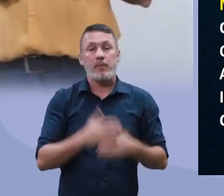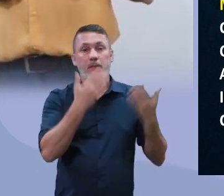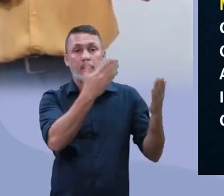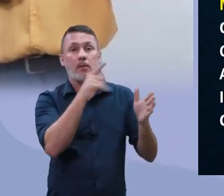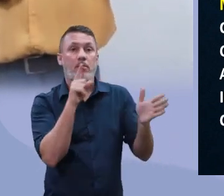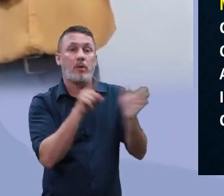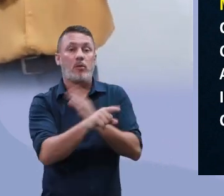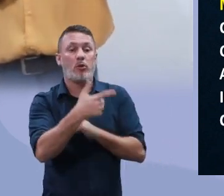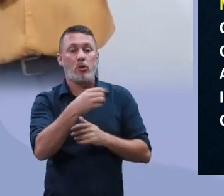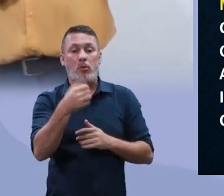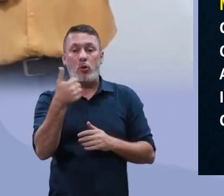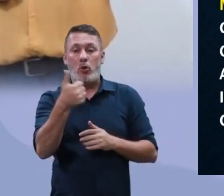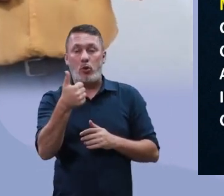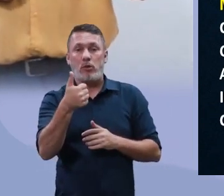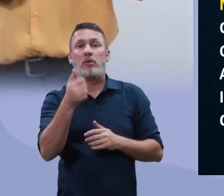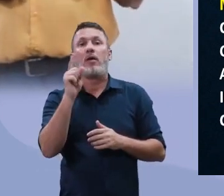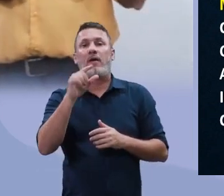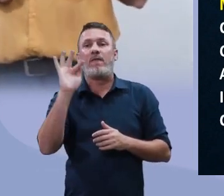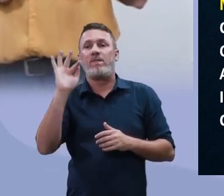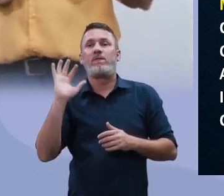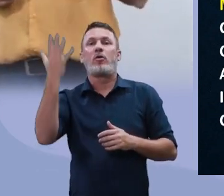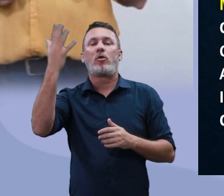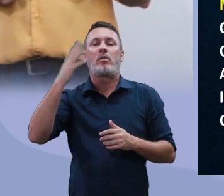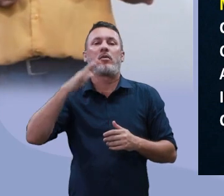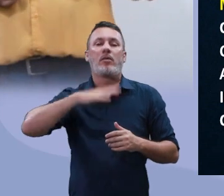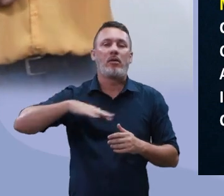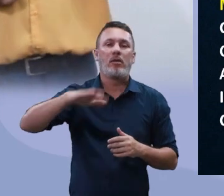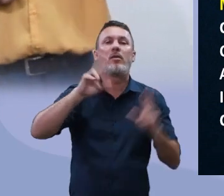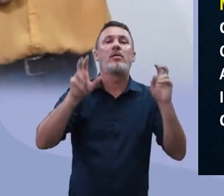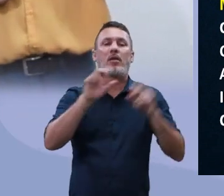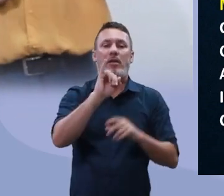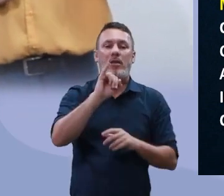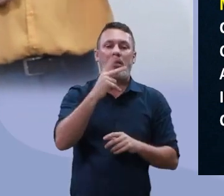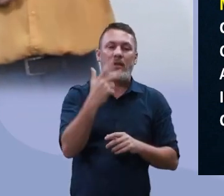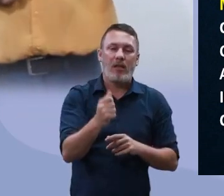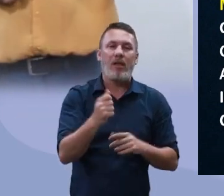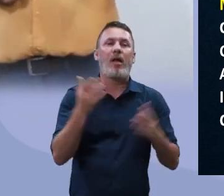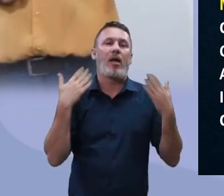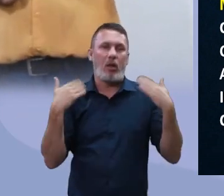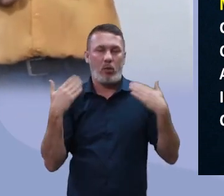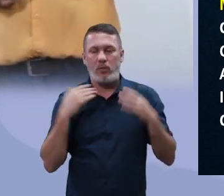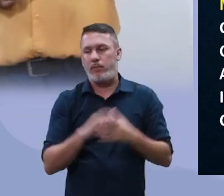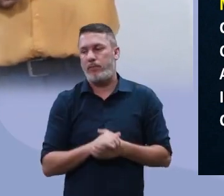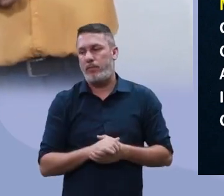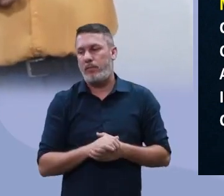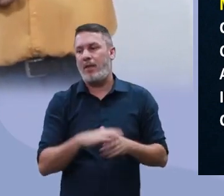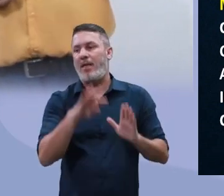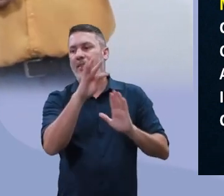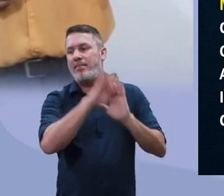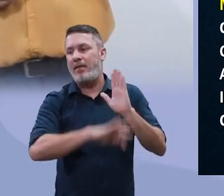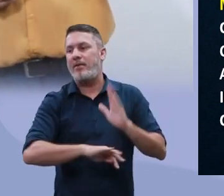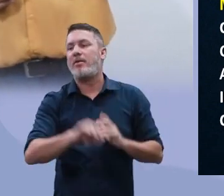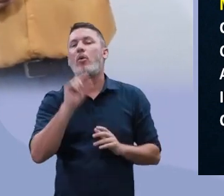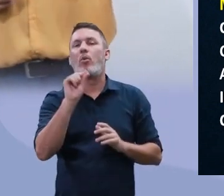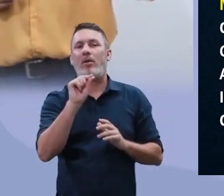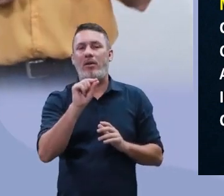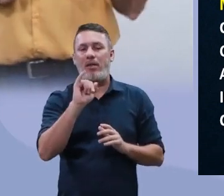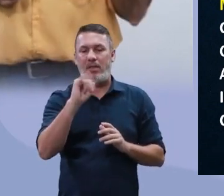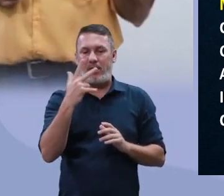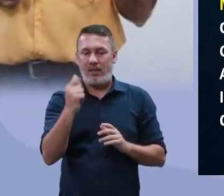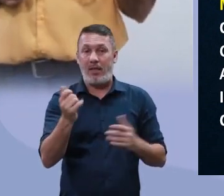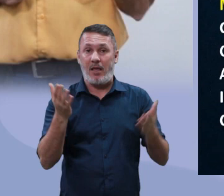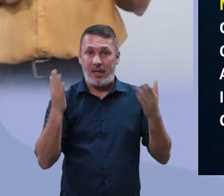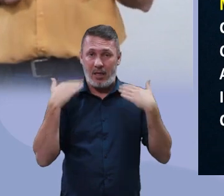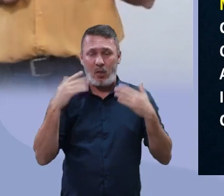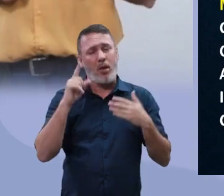de 2011, ela fala do fenômeno da ilha de calor, né, onde nós vamos ter o texto falando o seguinte, né, o fenômeno da ilha de calor é